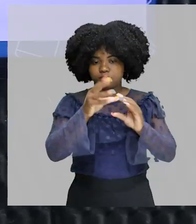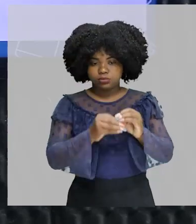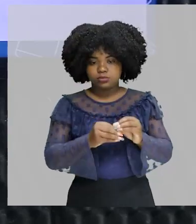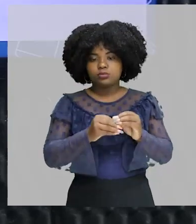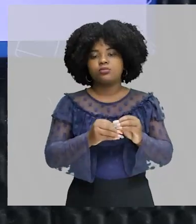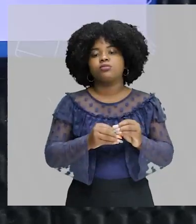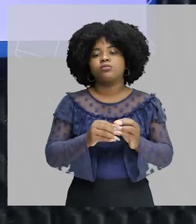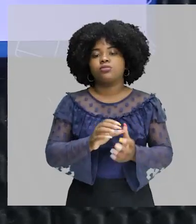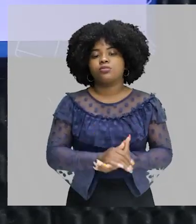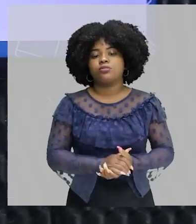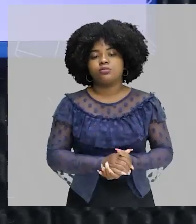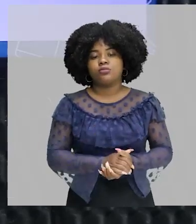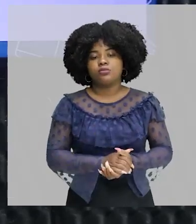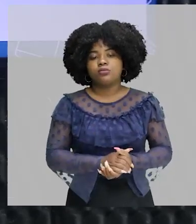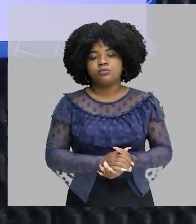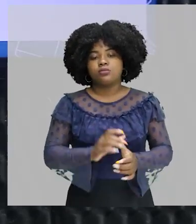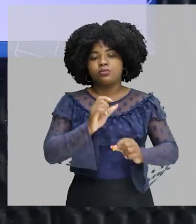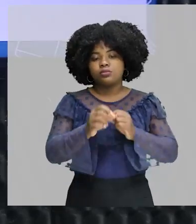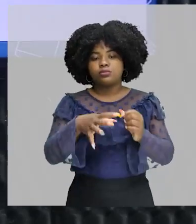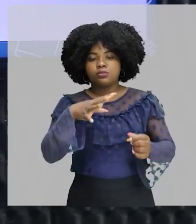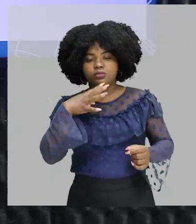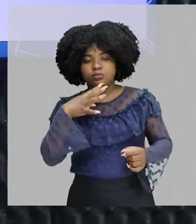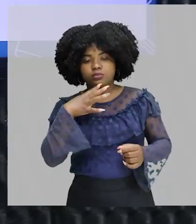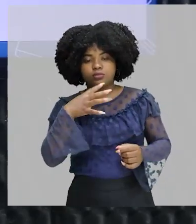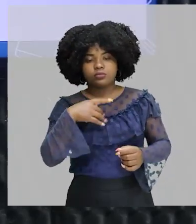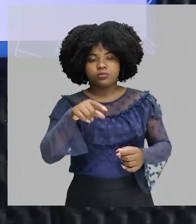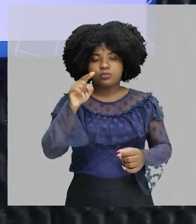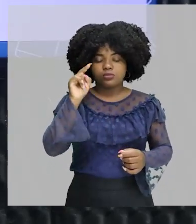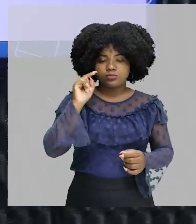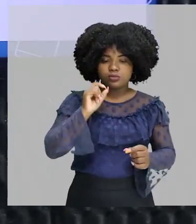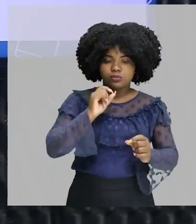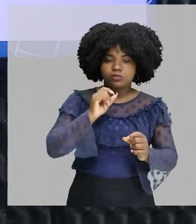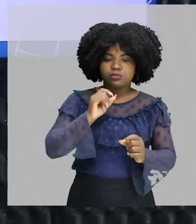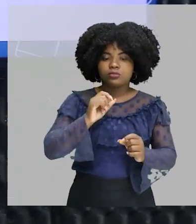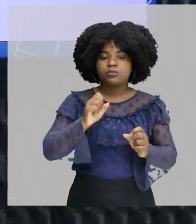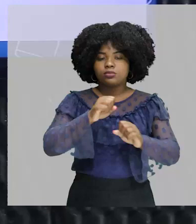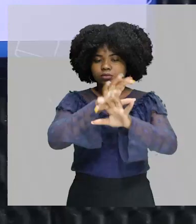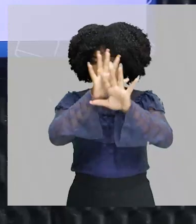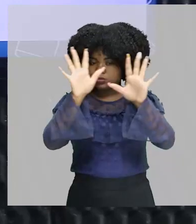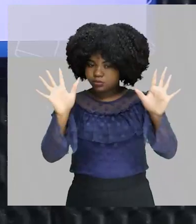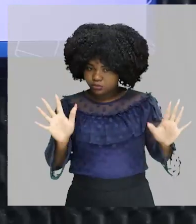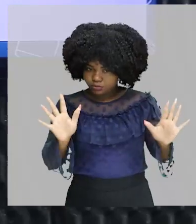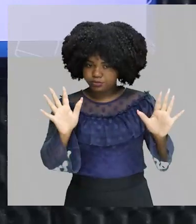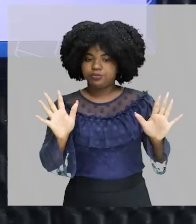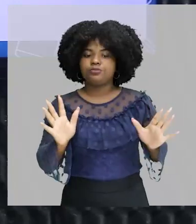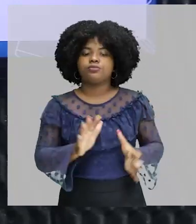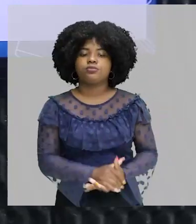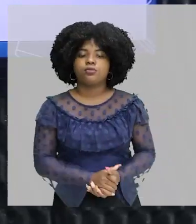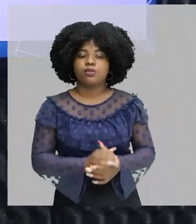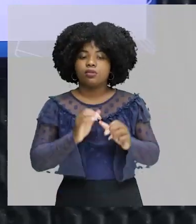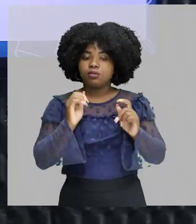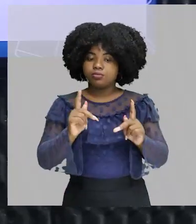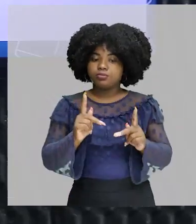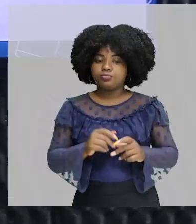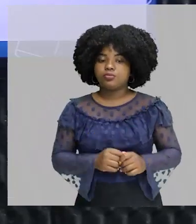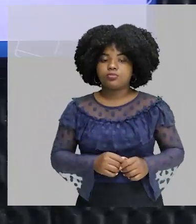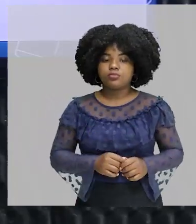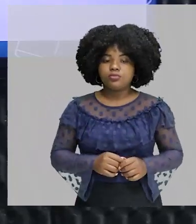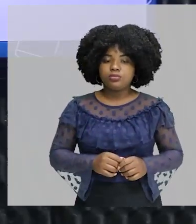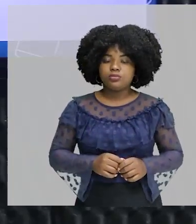de forma que esse conhecimento, os cálculos químicos, fique bem fixado na sua mente. Show de